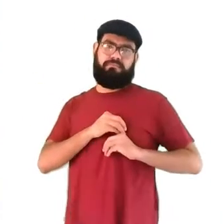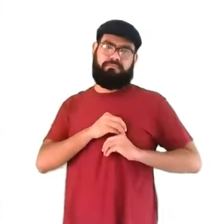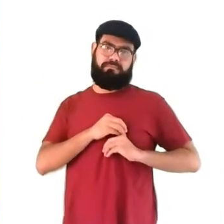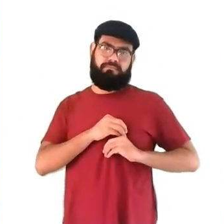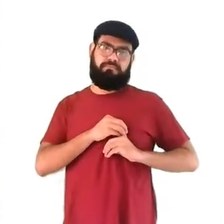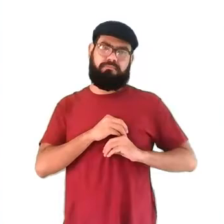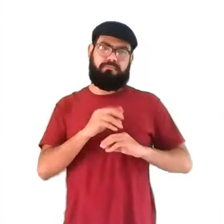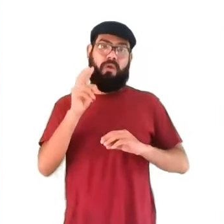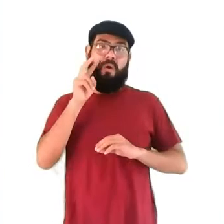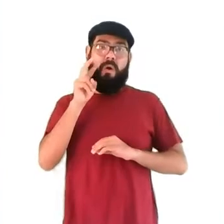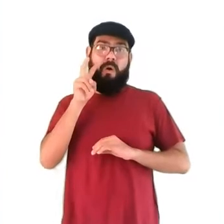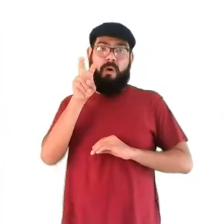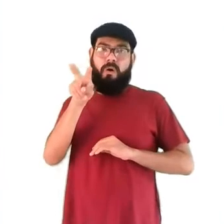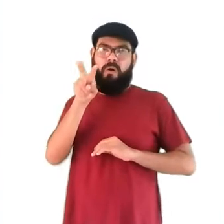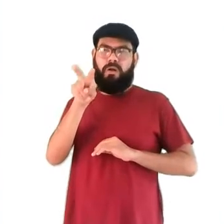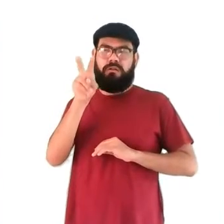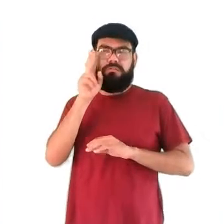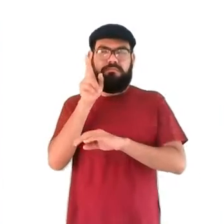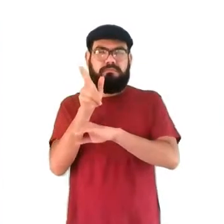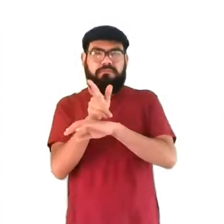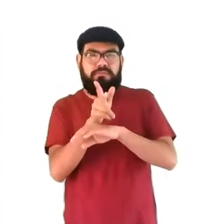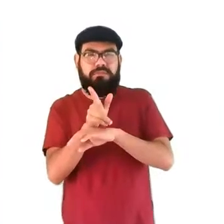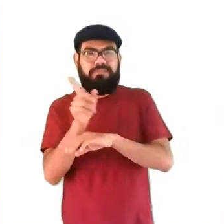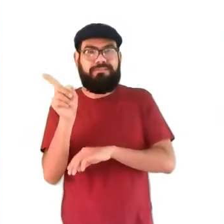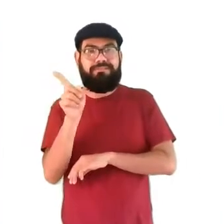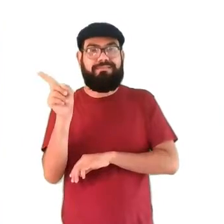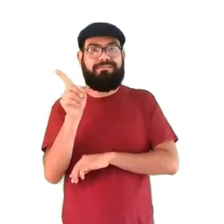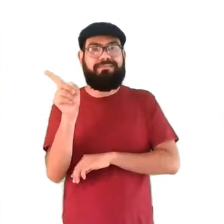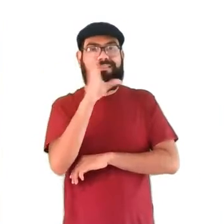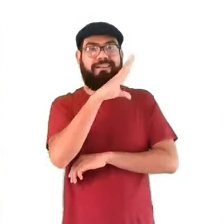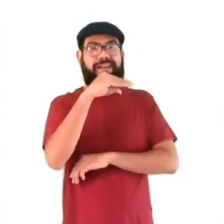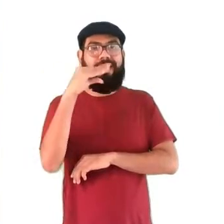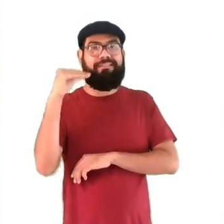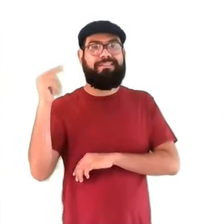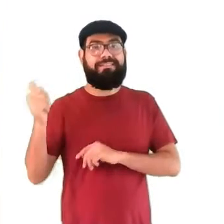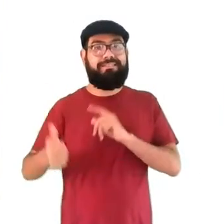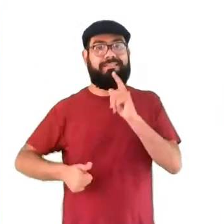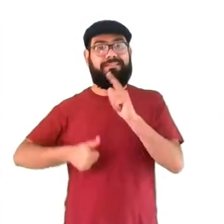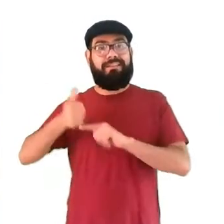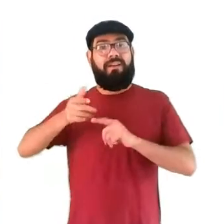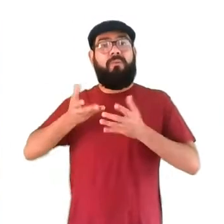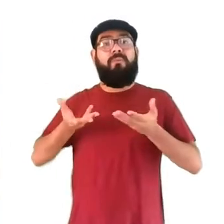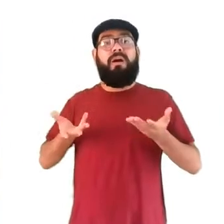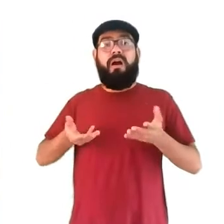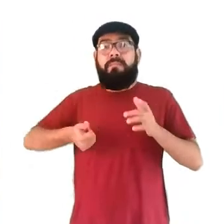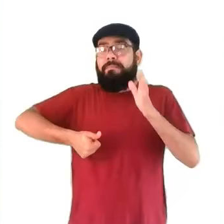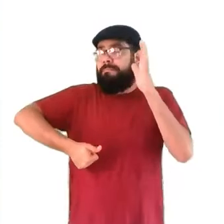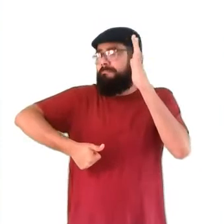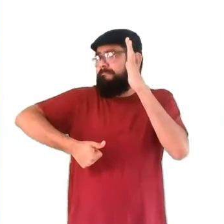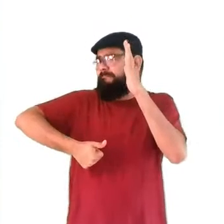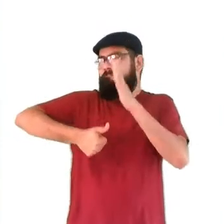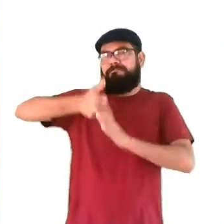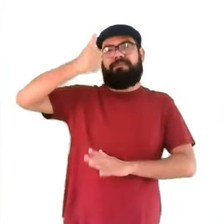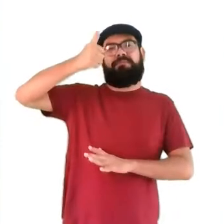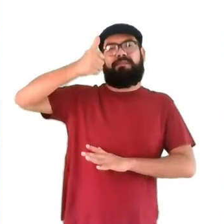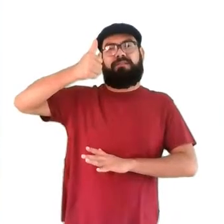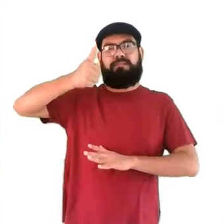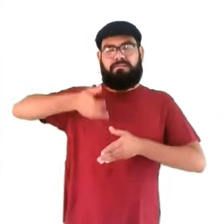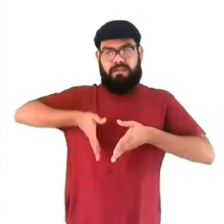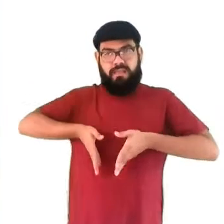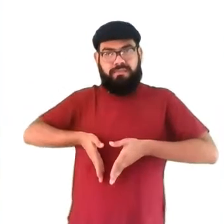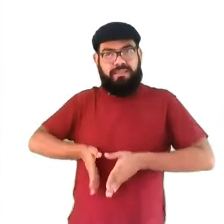vídeo, vocês estão vendo a primeira infância, que é quando a gente nasce. Nessa fase, normalmente,